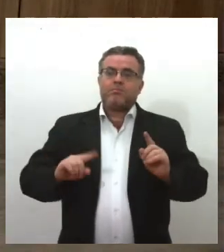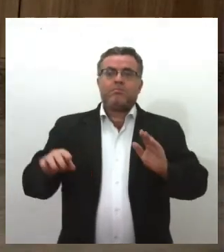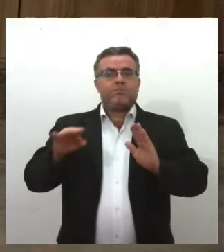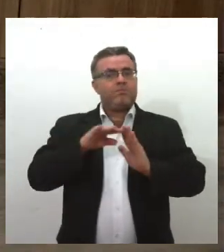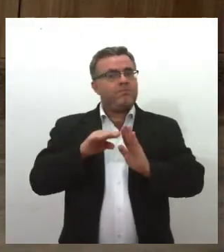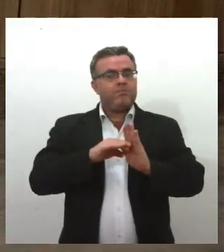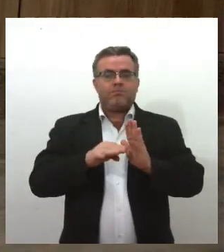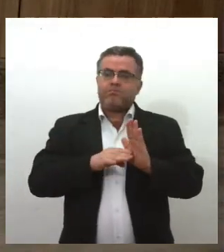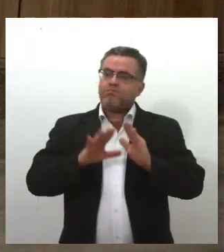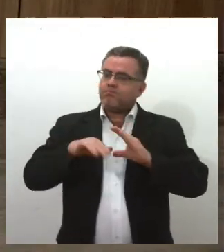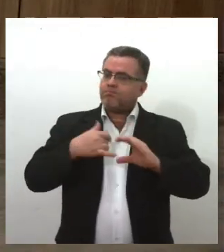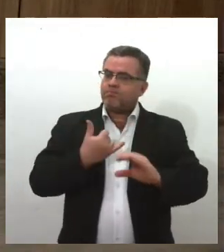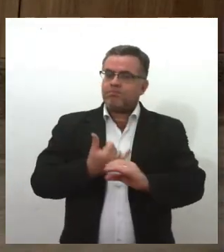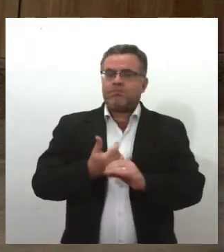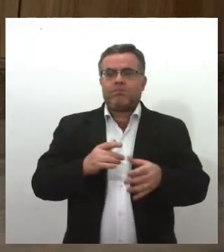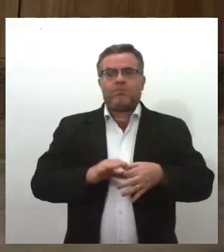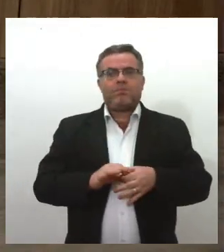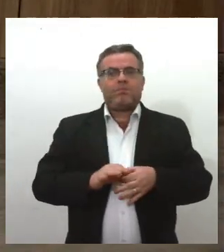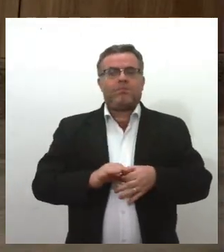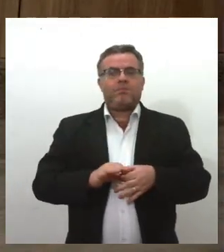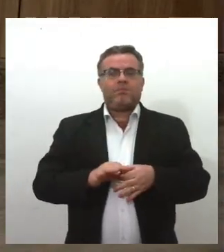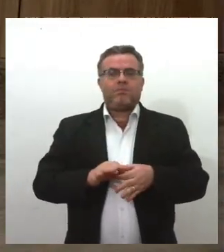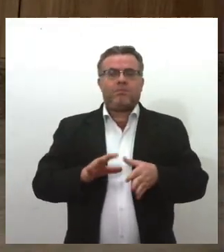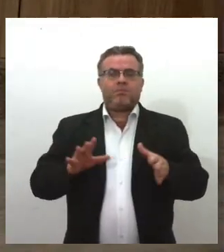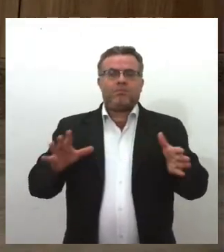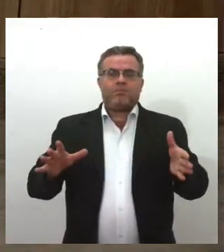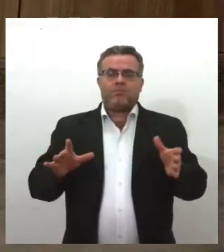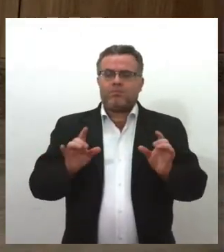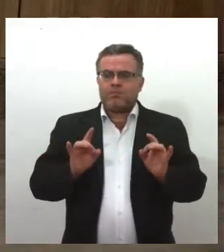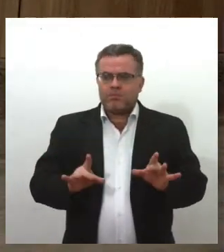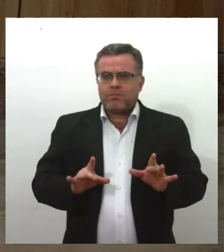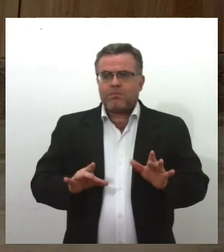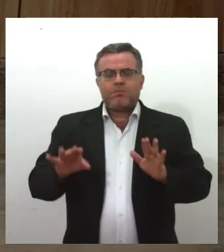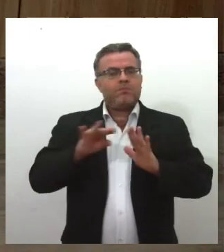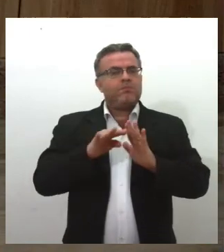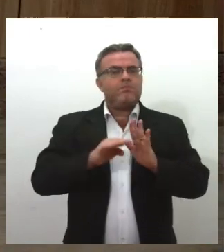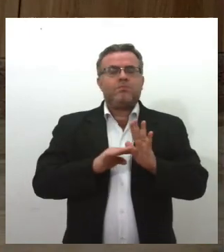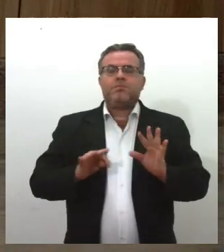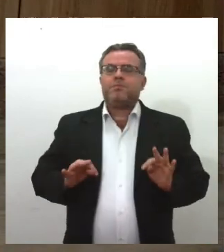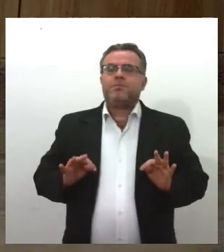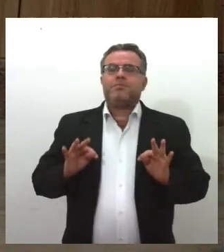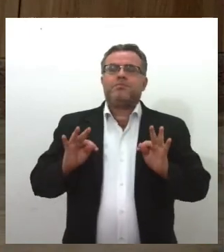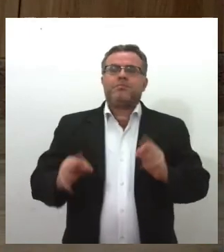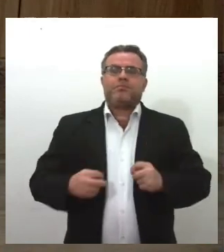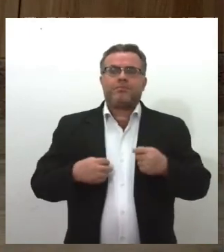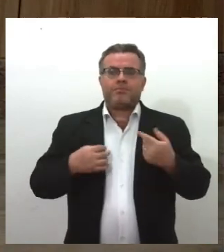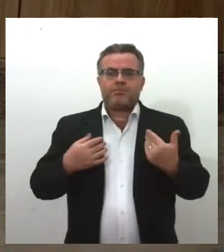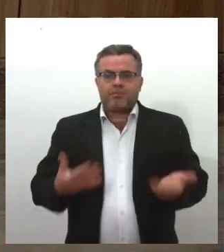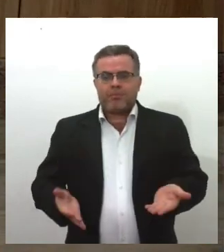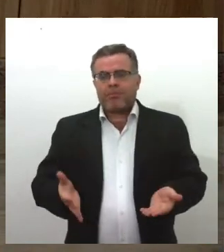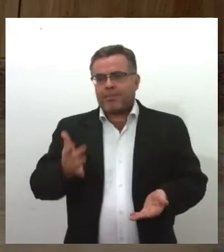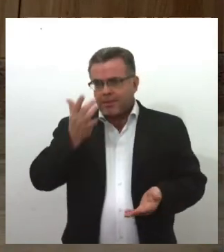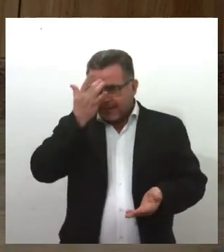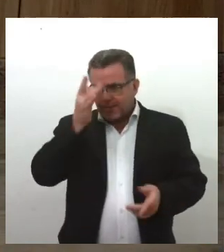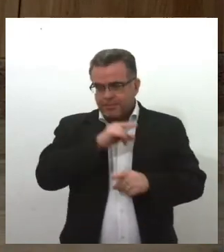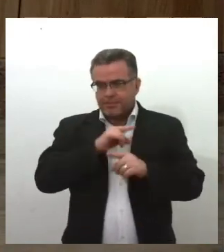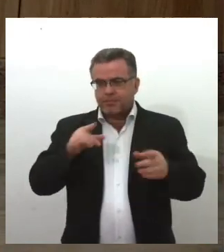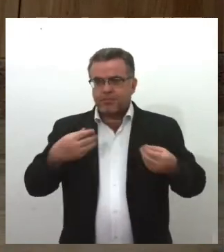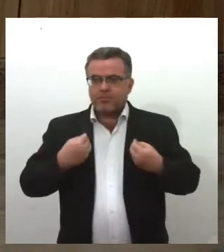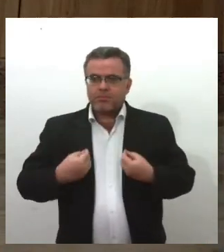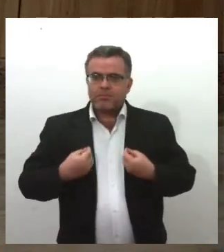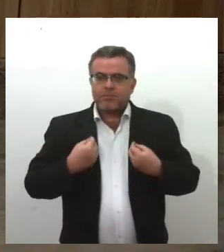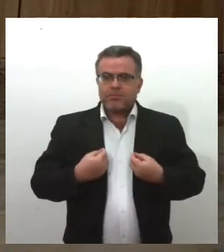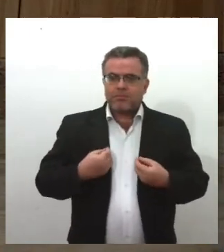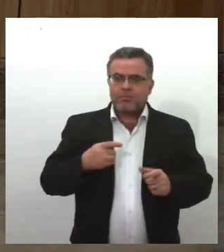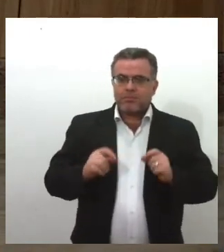YouTube que tá lá. O programa fica disponível não só o Além da Pauta, mas toda a programação da TV Alese. E para facilitar a sua vida, ó, tem um QR Code aí